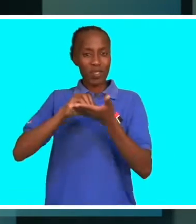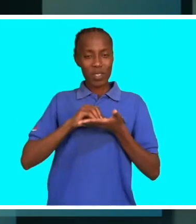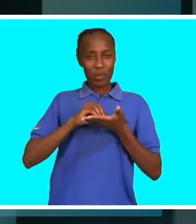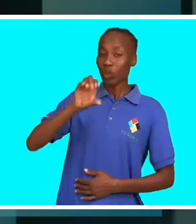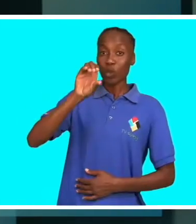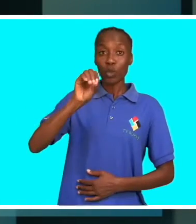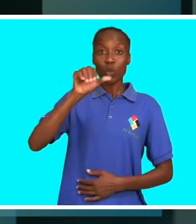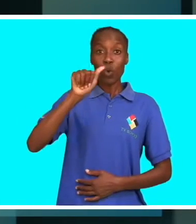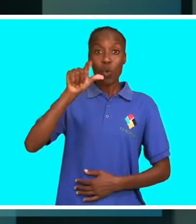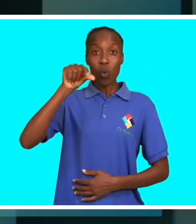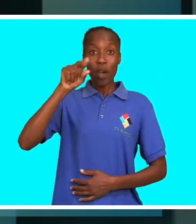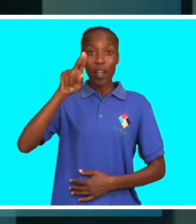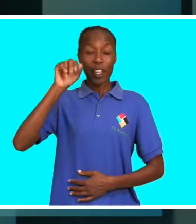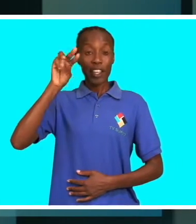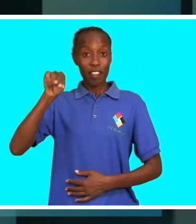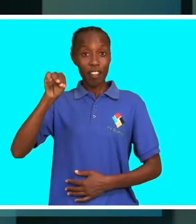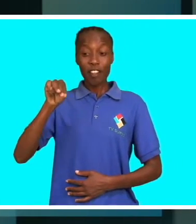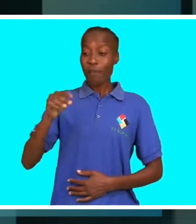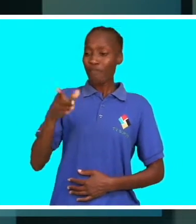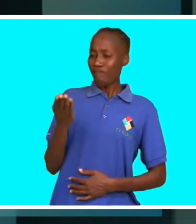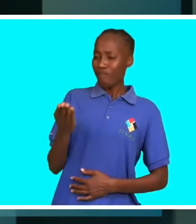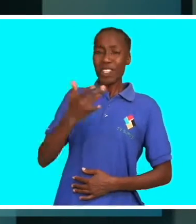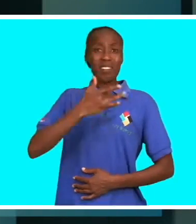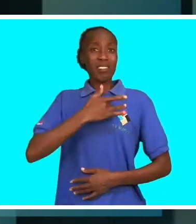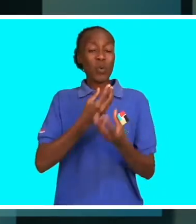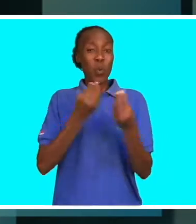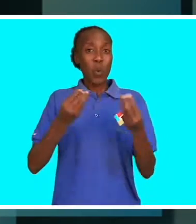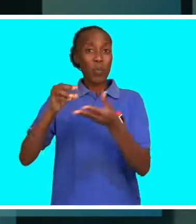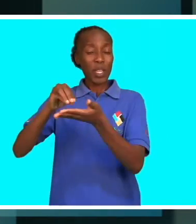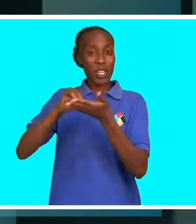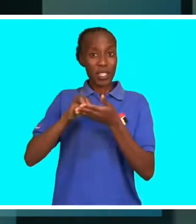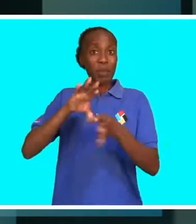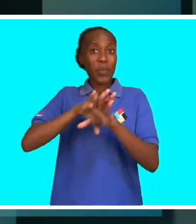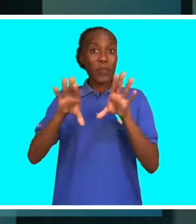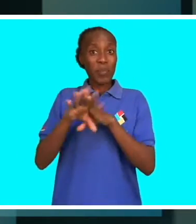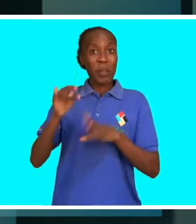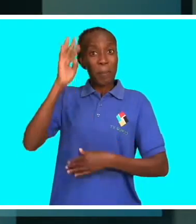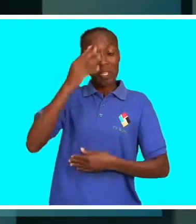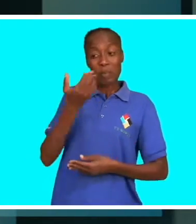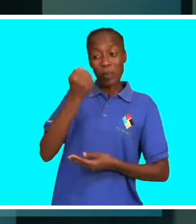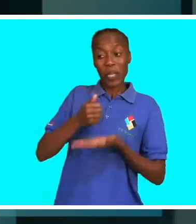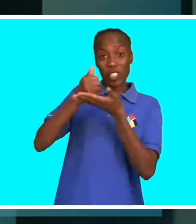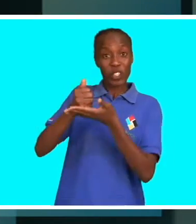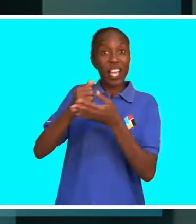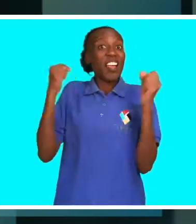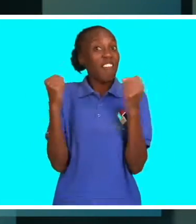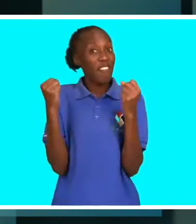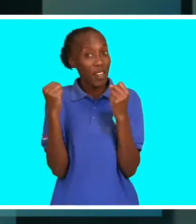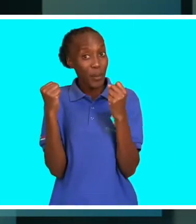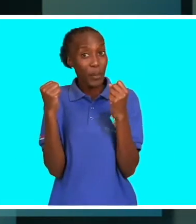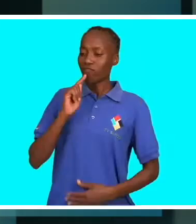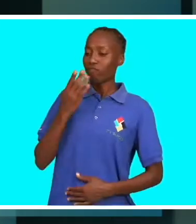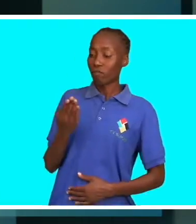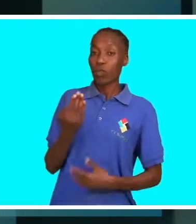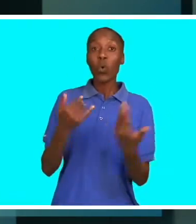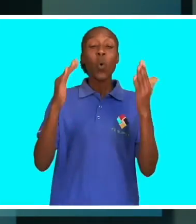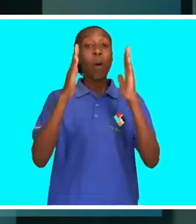sentimento. Joaquim, como é se sente ter recebido esta camisola? Acha que vai te ajudar neste frio?